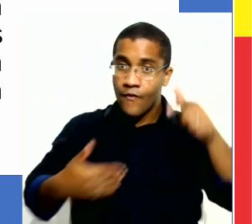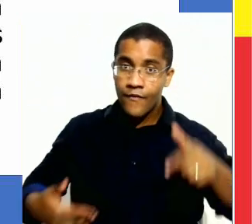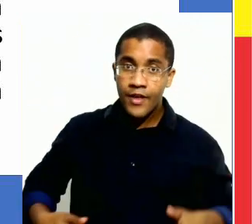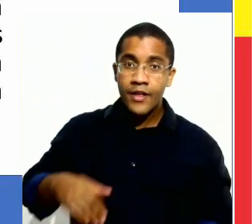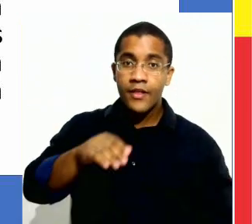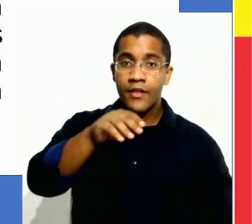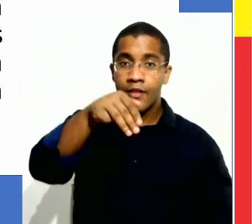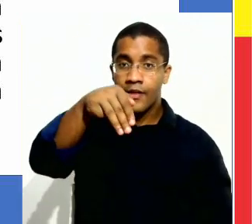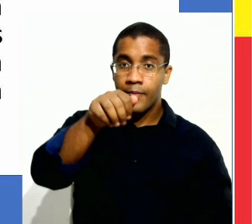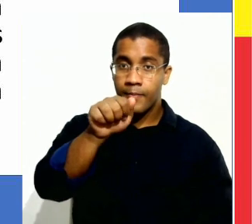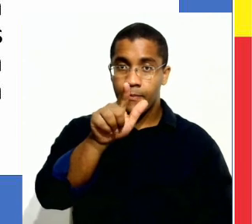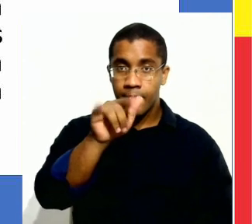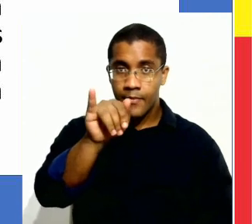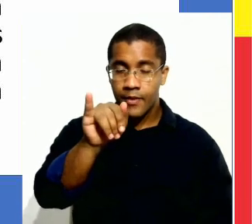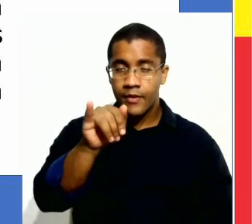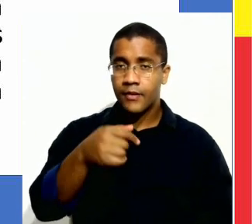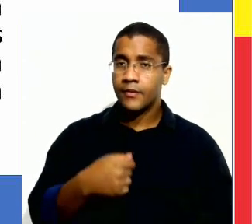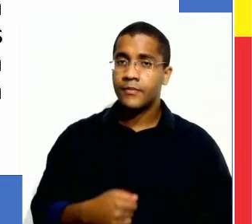o Império de Mali